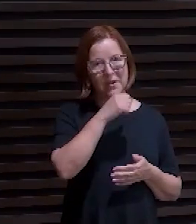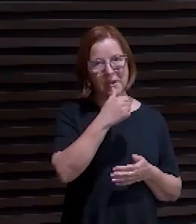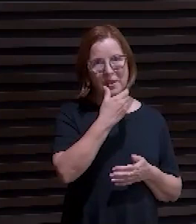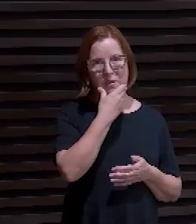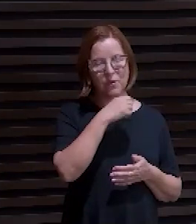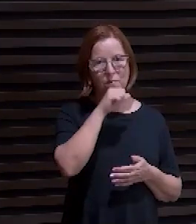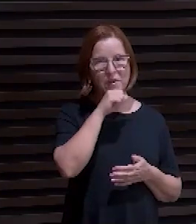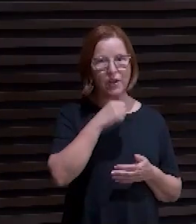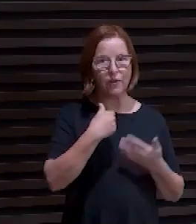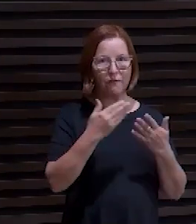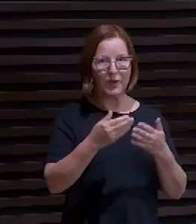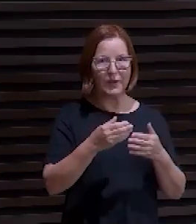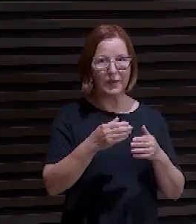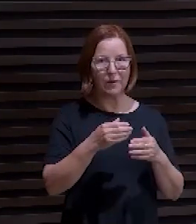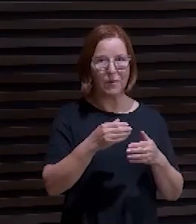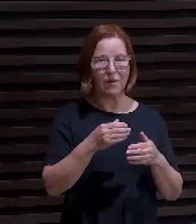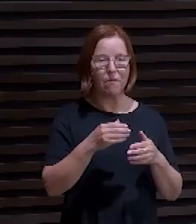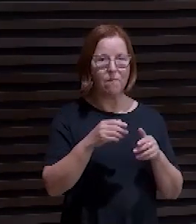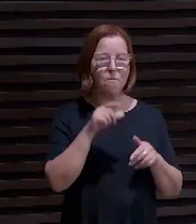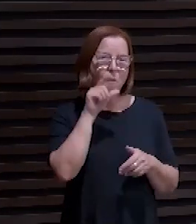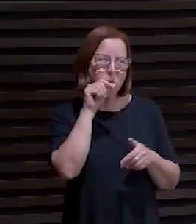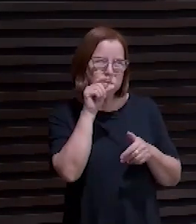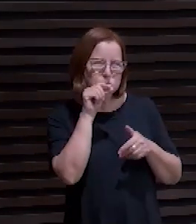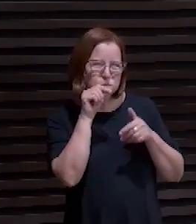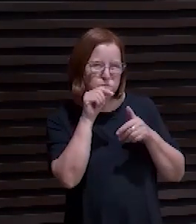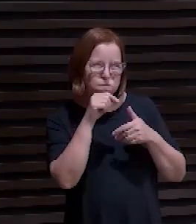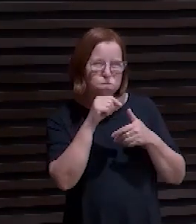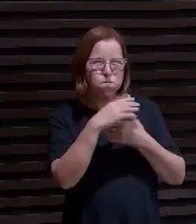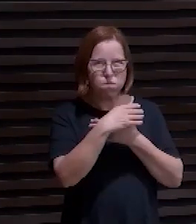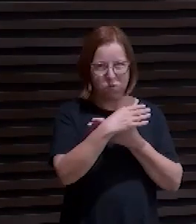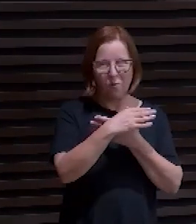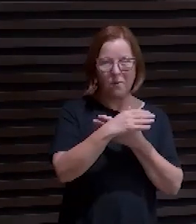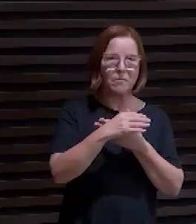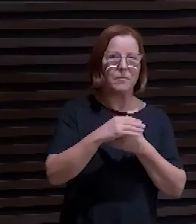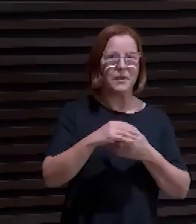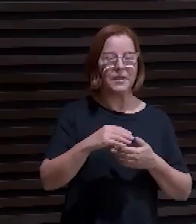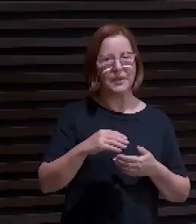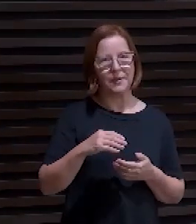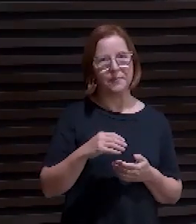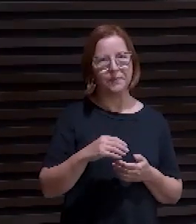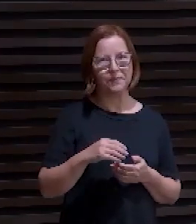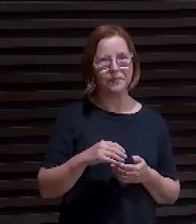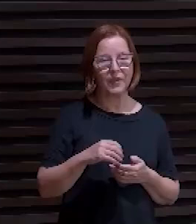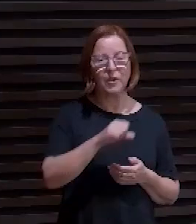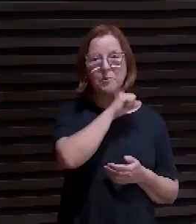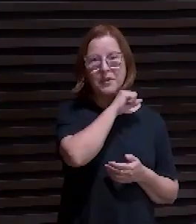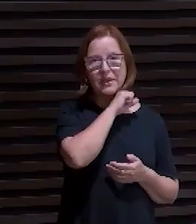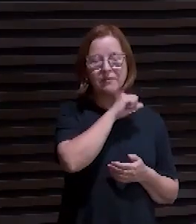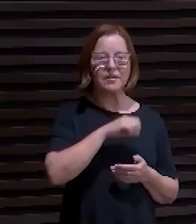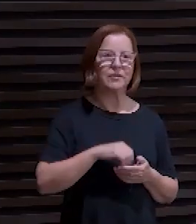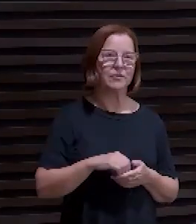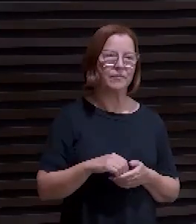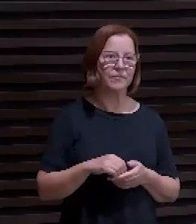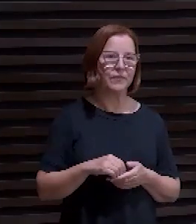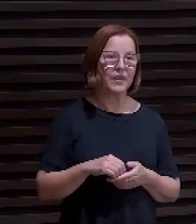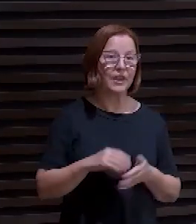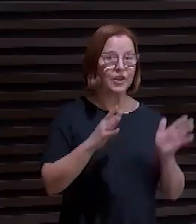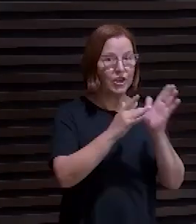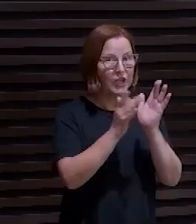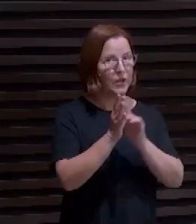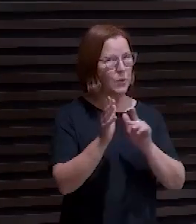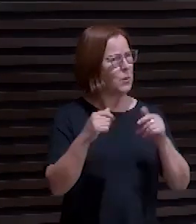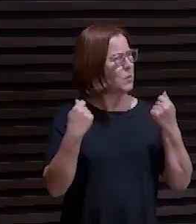E eu creio que Jesus ofereceu sacrifício como judeu. Ele não precisava ser batizado. E que ele